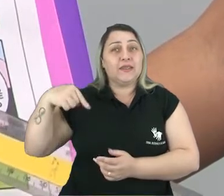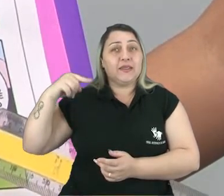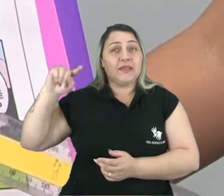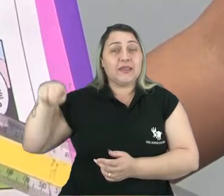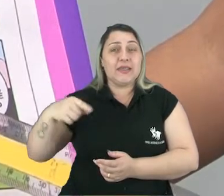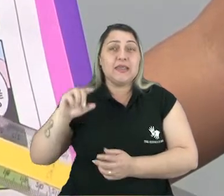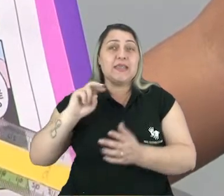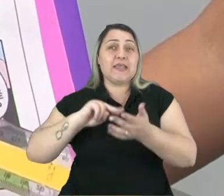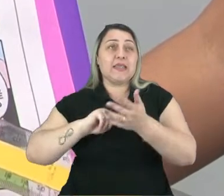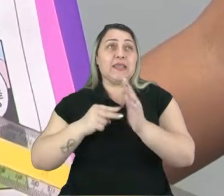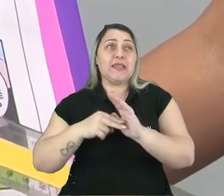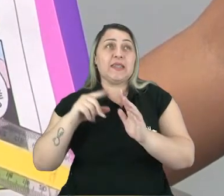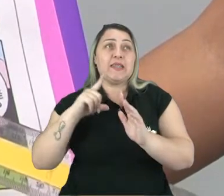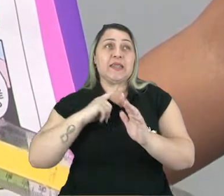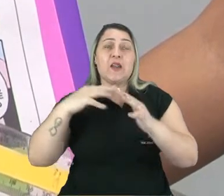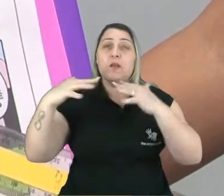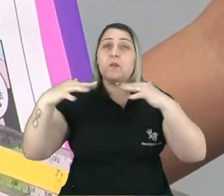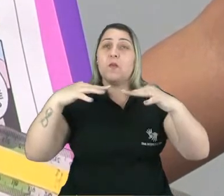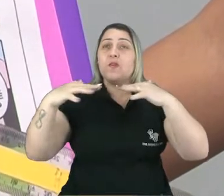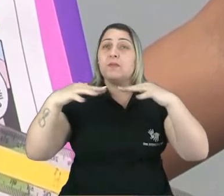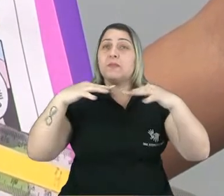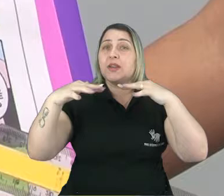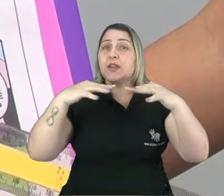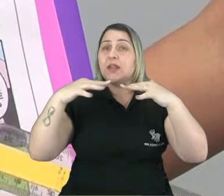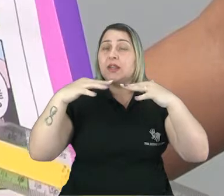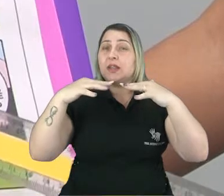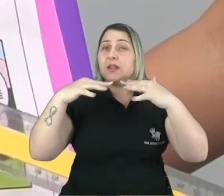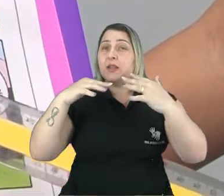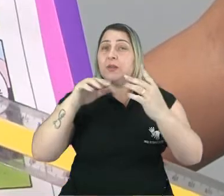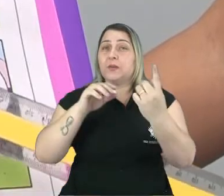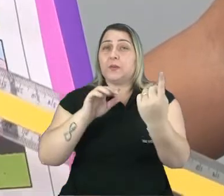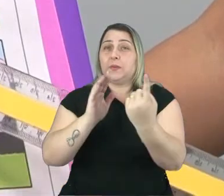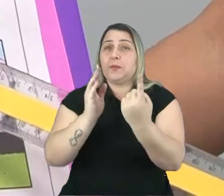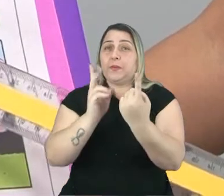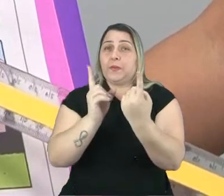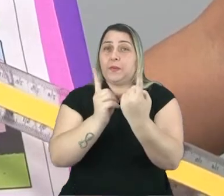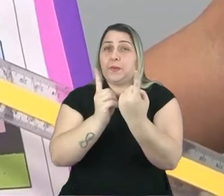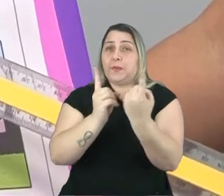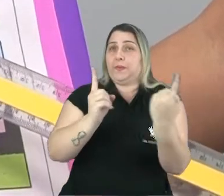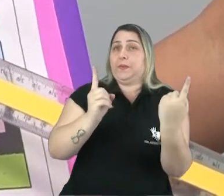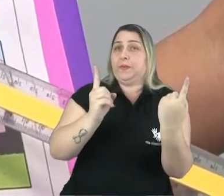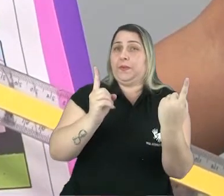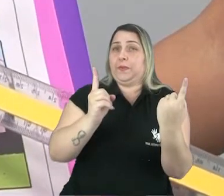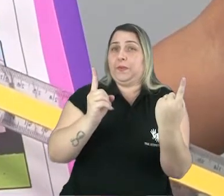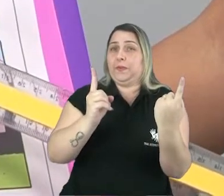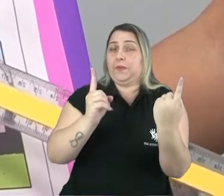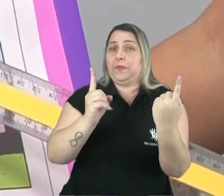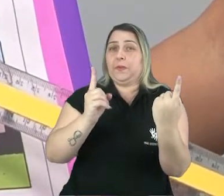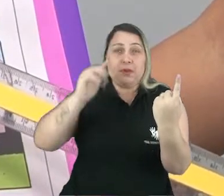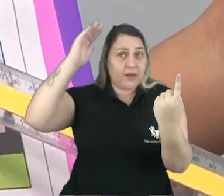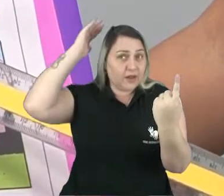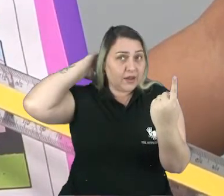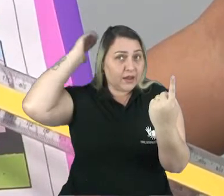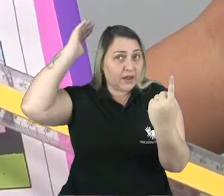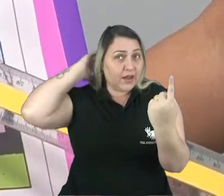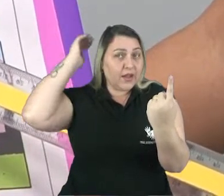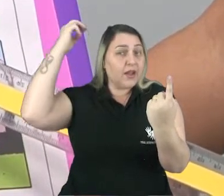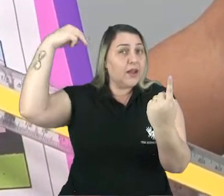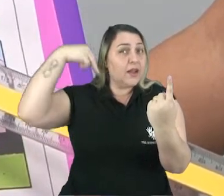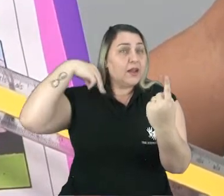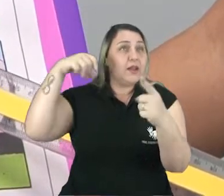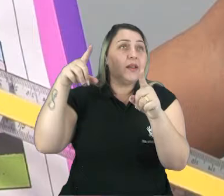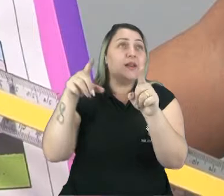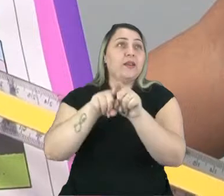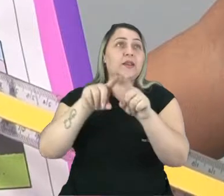significa que teve o quê? Movimento. A Mônica afastou para trás. Assim como aqui atrás da cabeça da Magali,